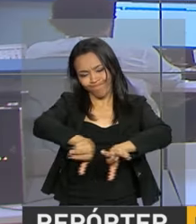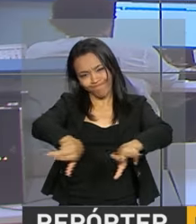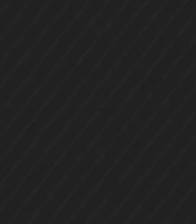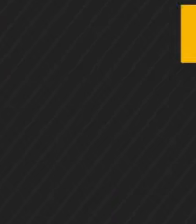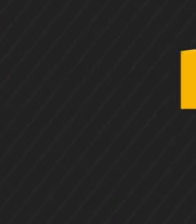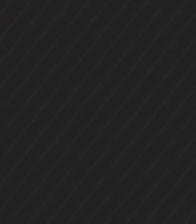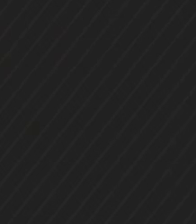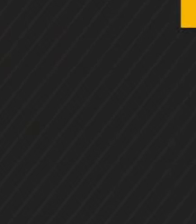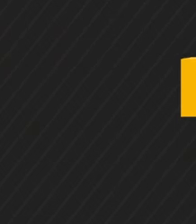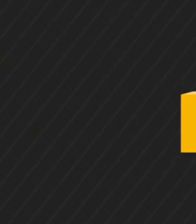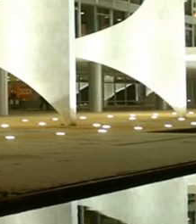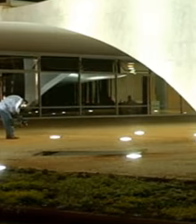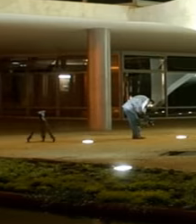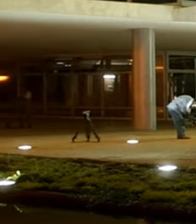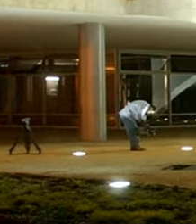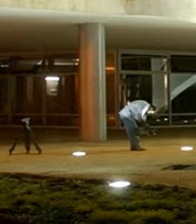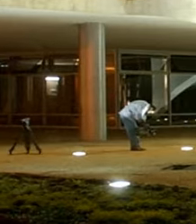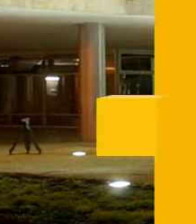redes sociais